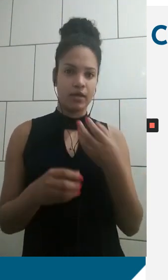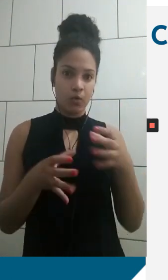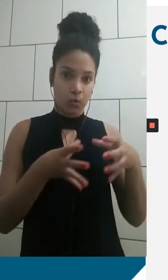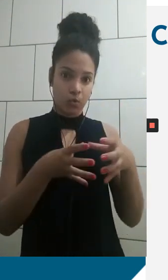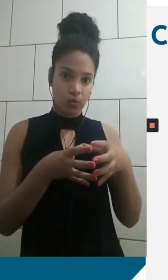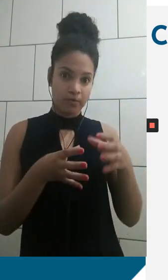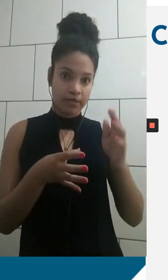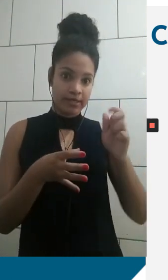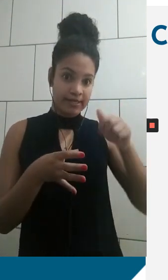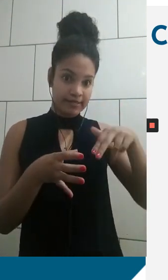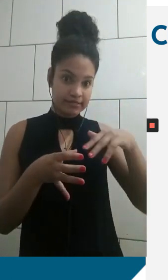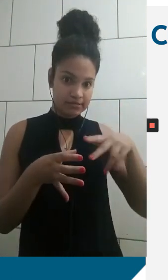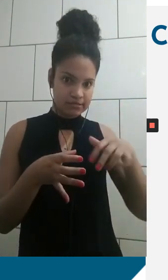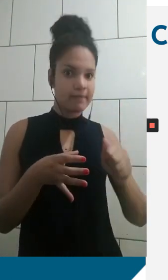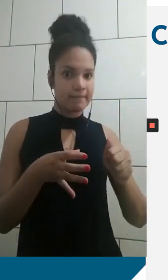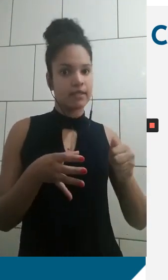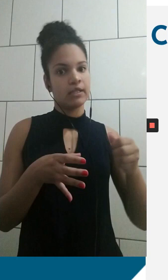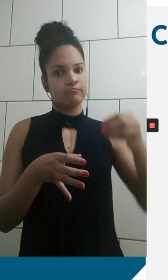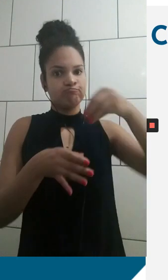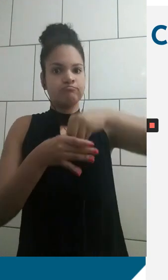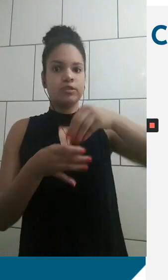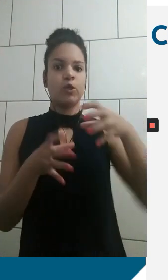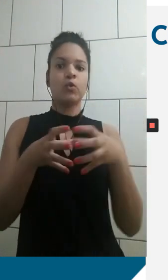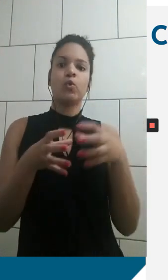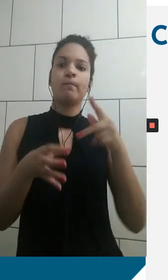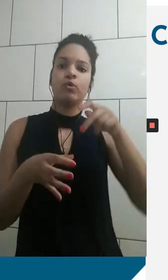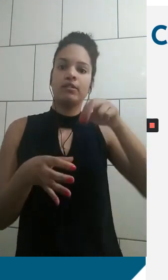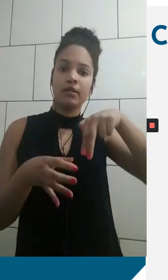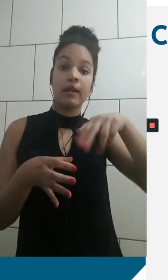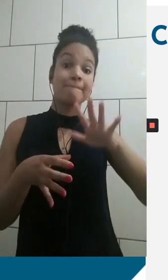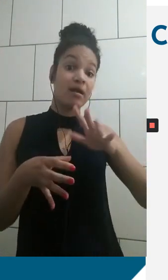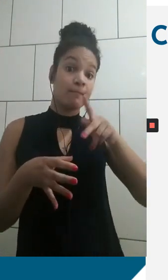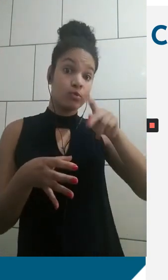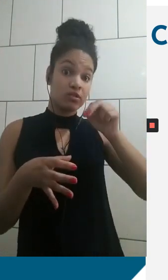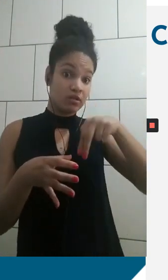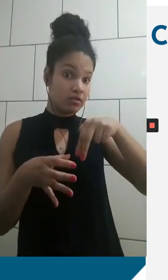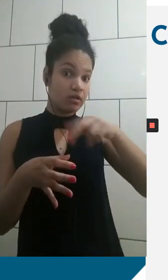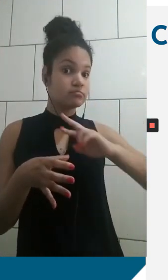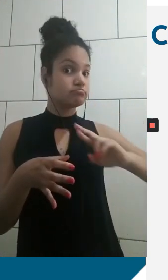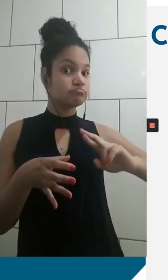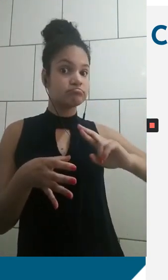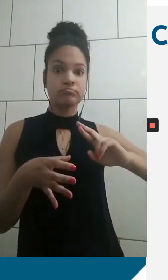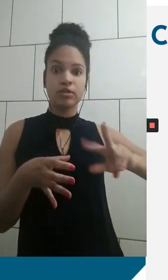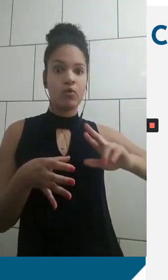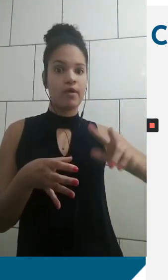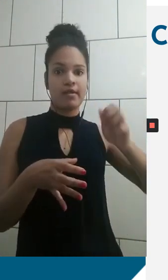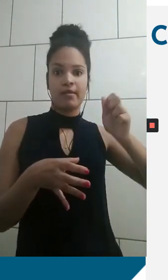evidentemente, né? Hormônios, anticorpos são proteínas, mas não são enzimas.